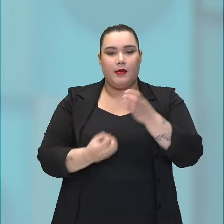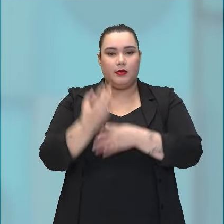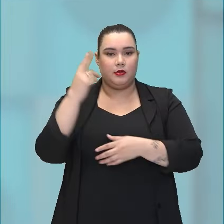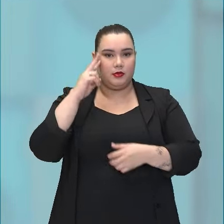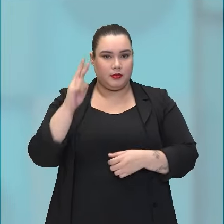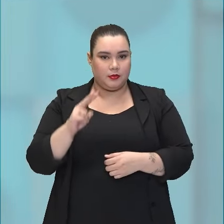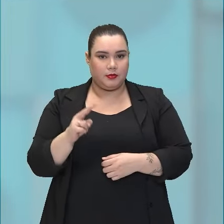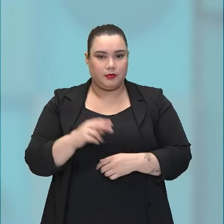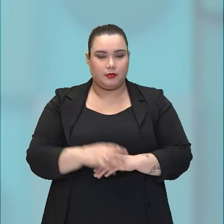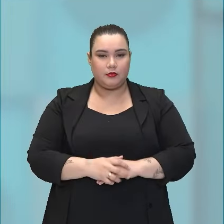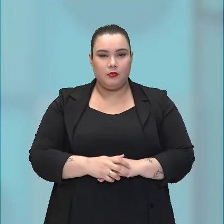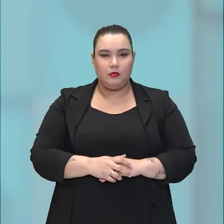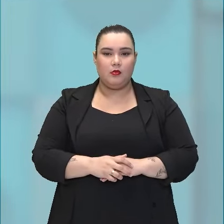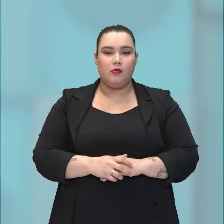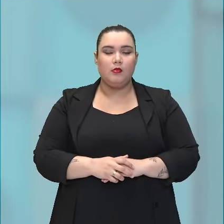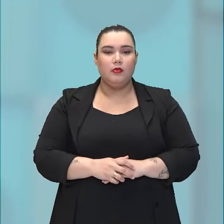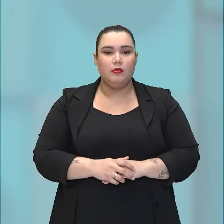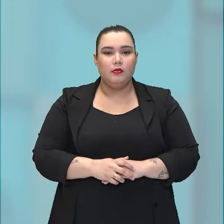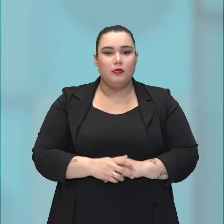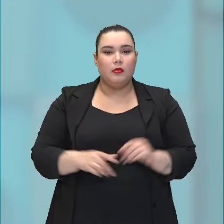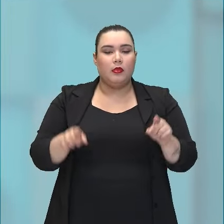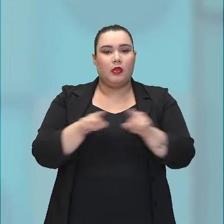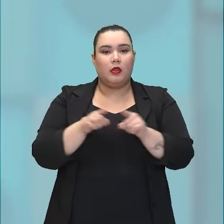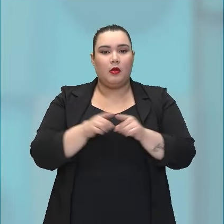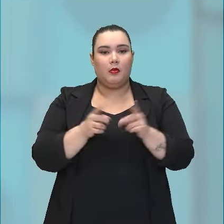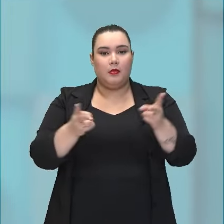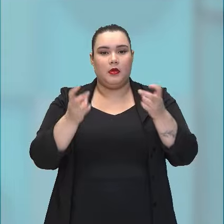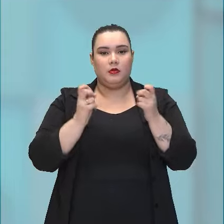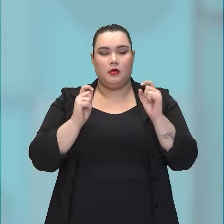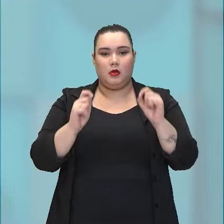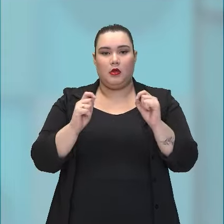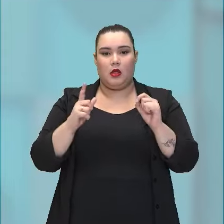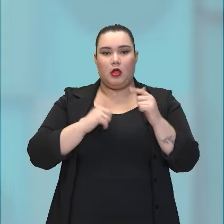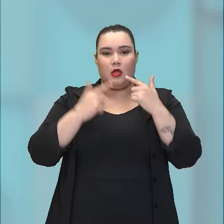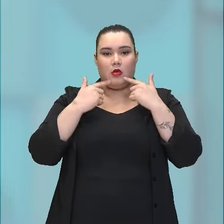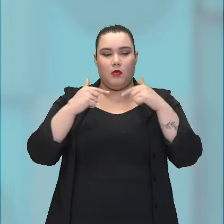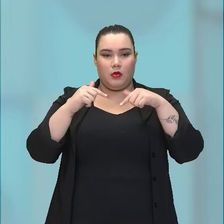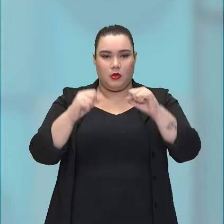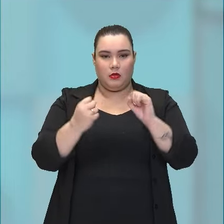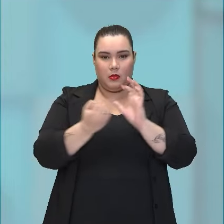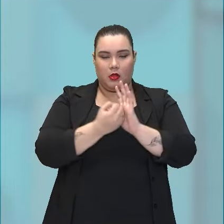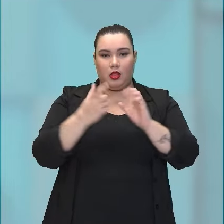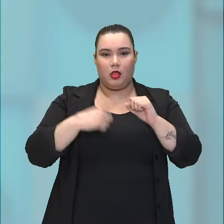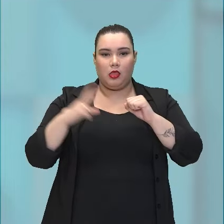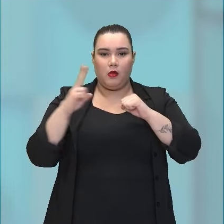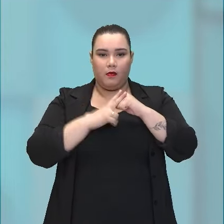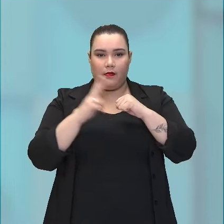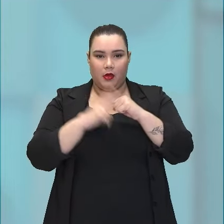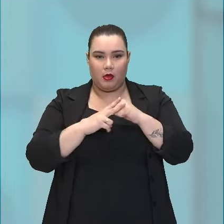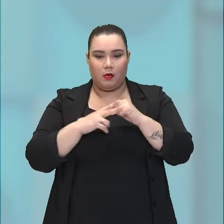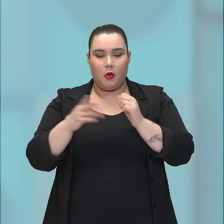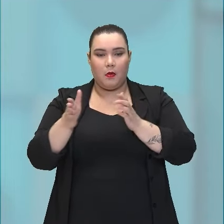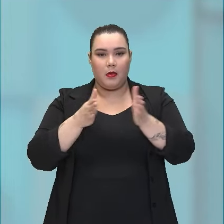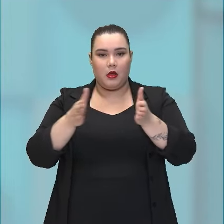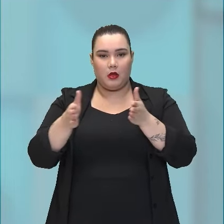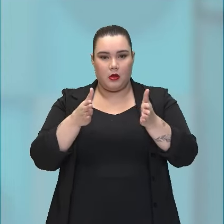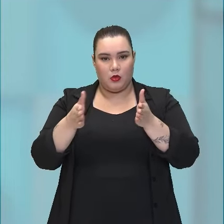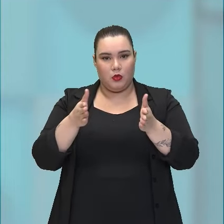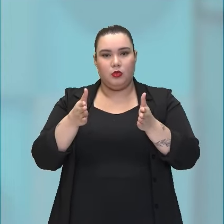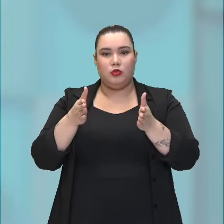Além disso, nós percebemos também as marcas linguísticas, nós temos verbos que marcam o seu tempo exatamente